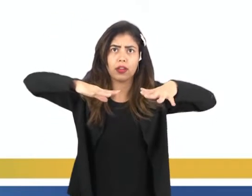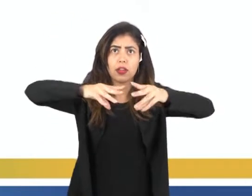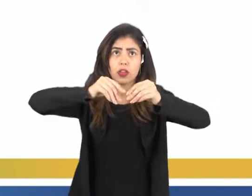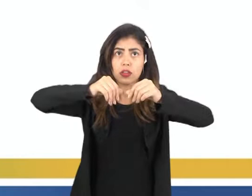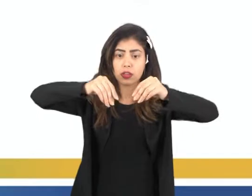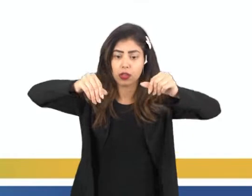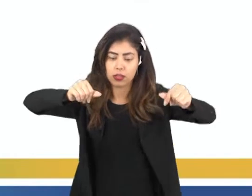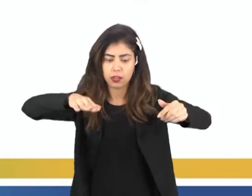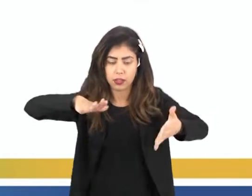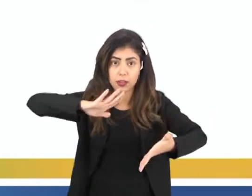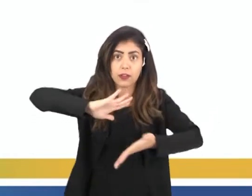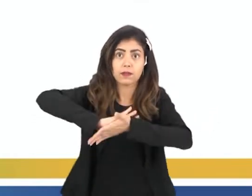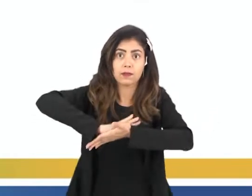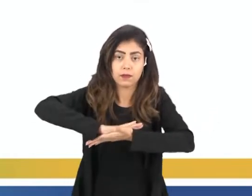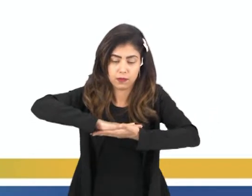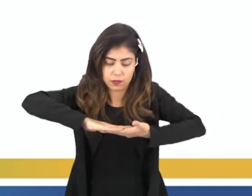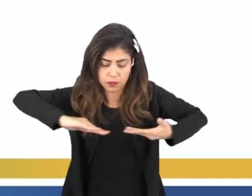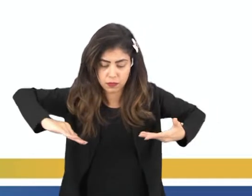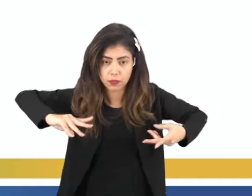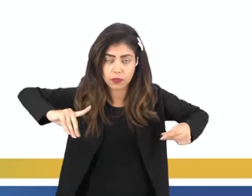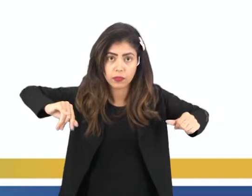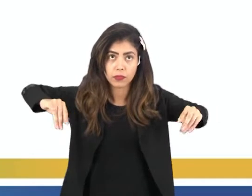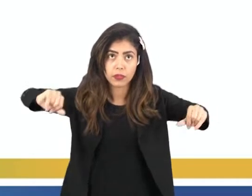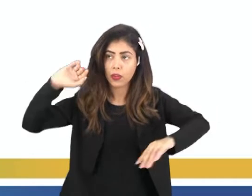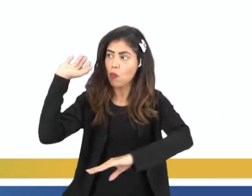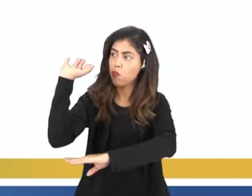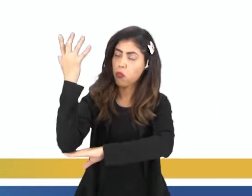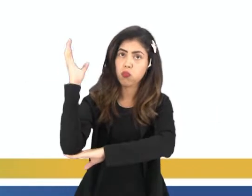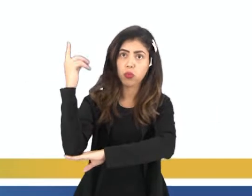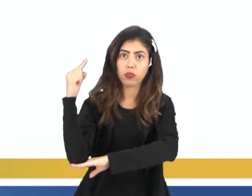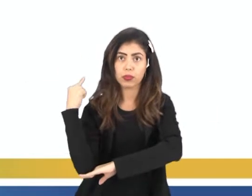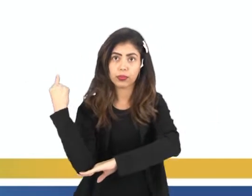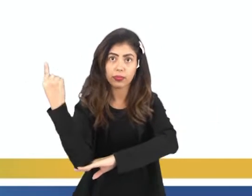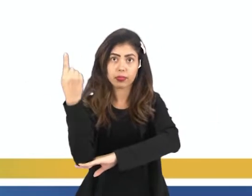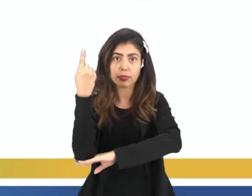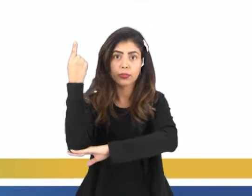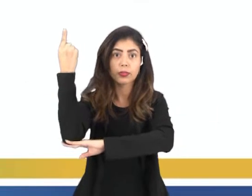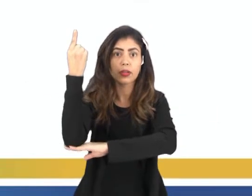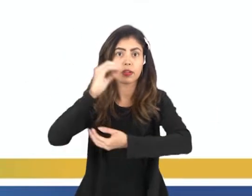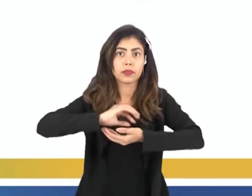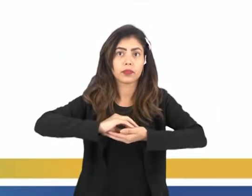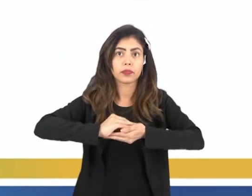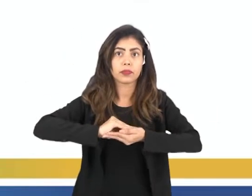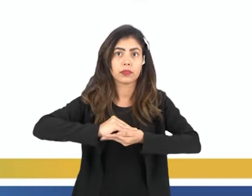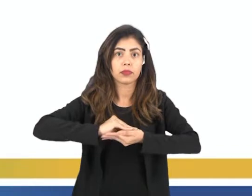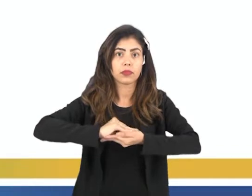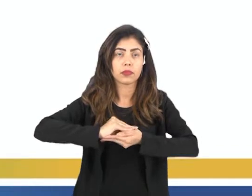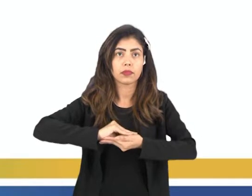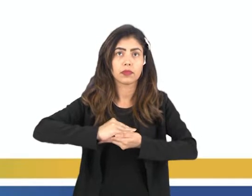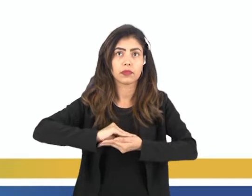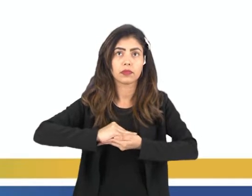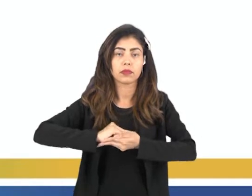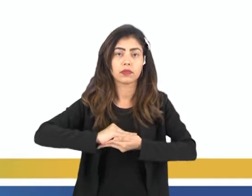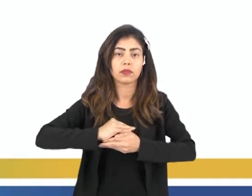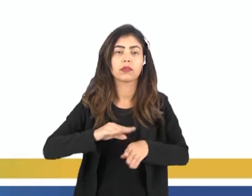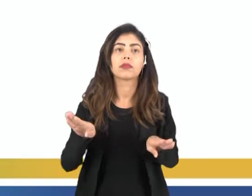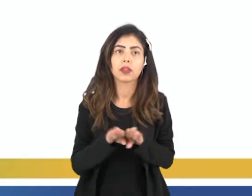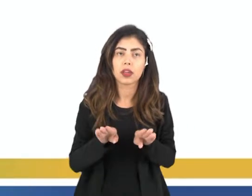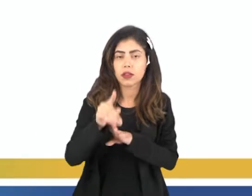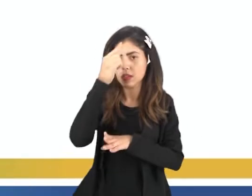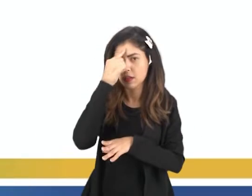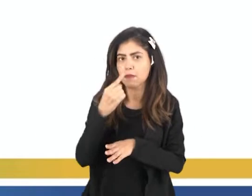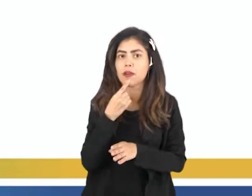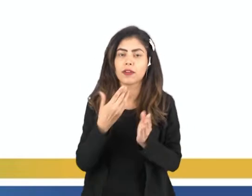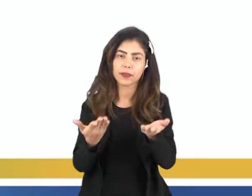no alto. Nelas estão árvores de grande porte, como a castanheira que você vê na imagem na tela, e